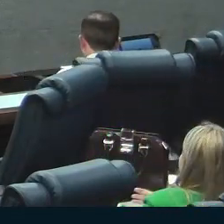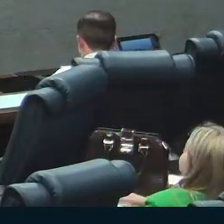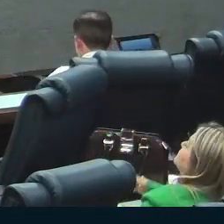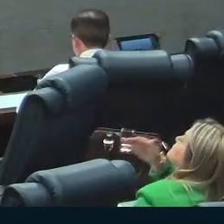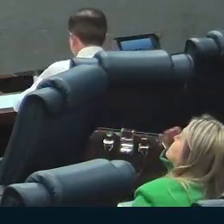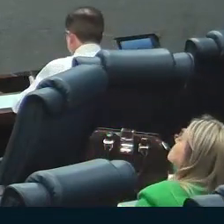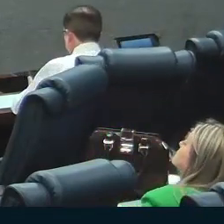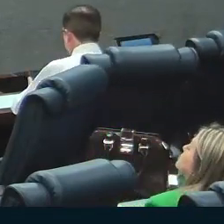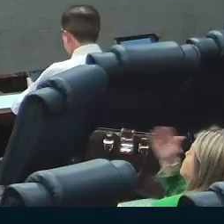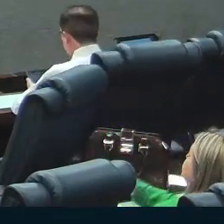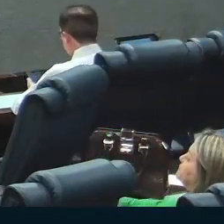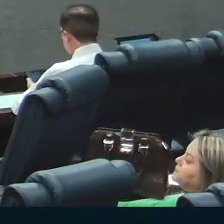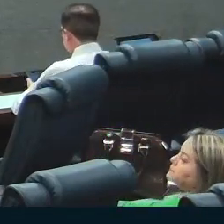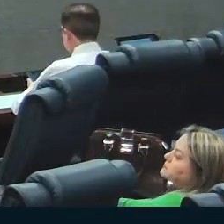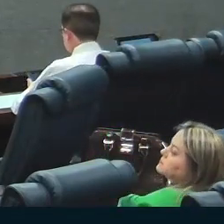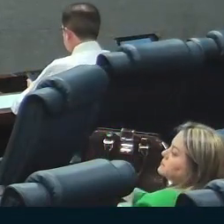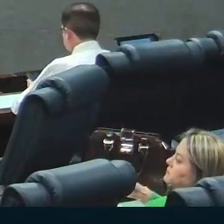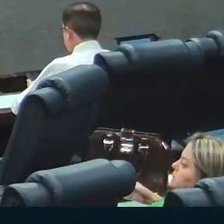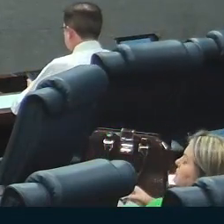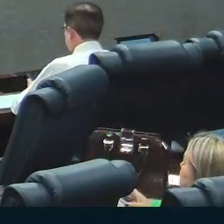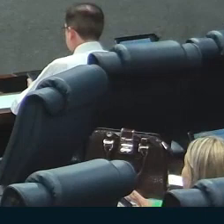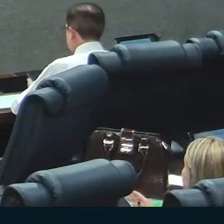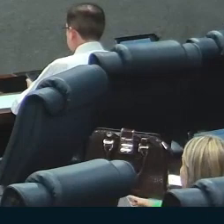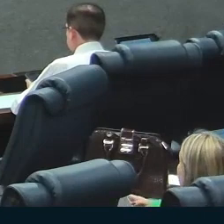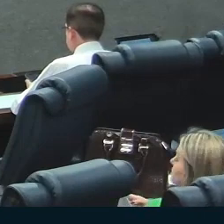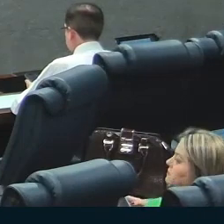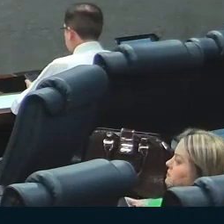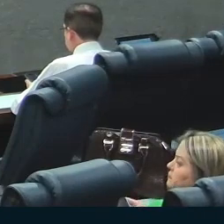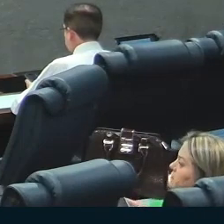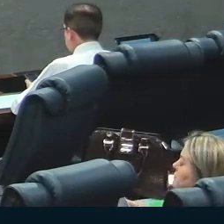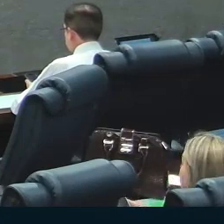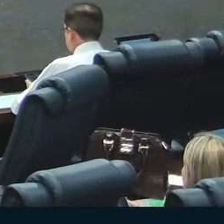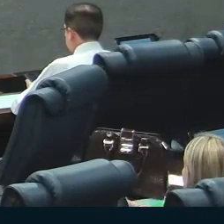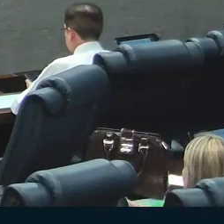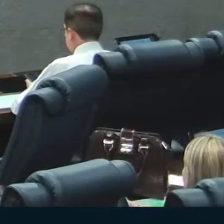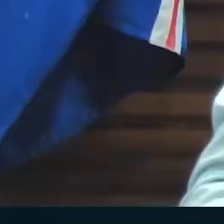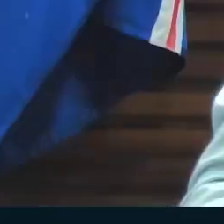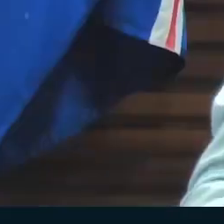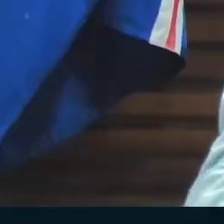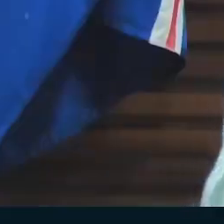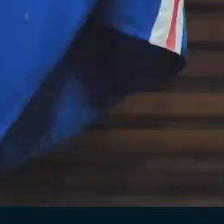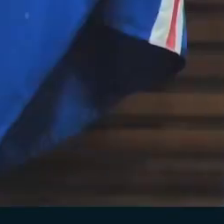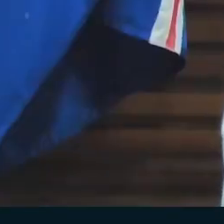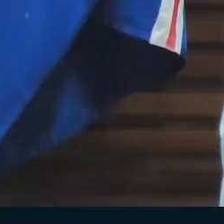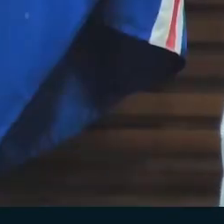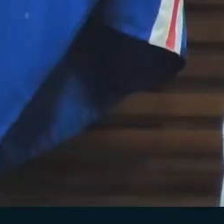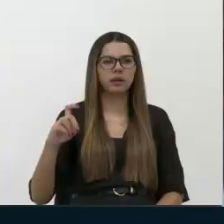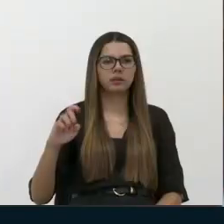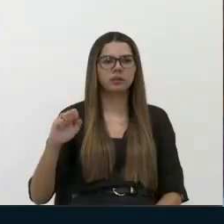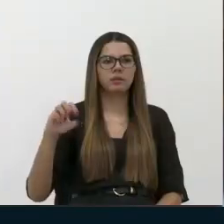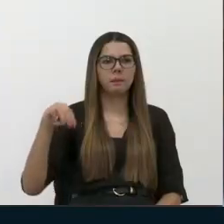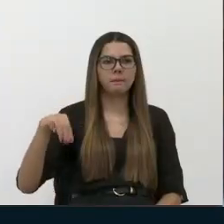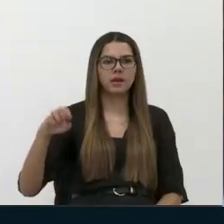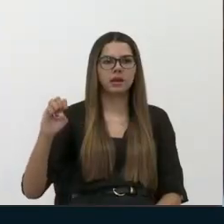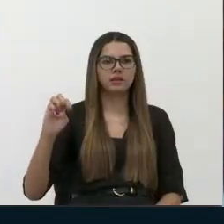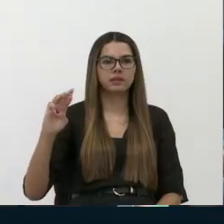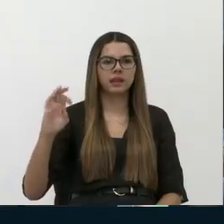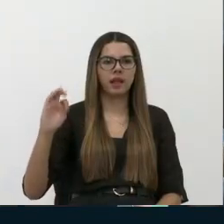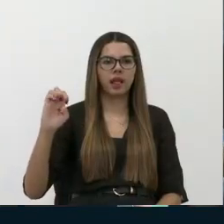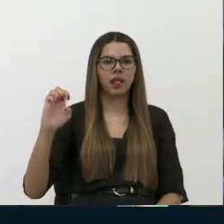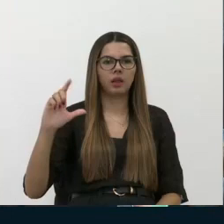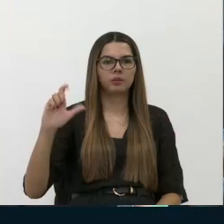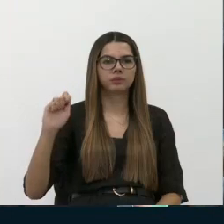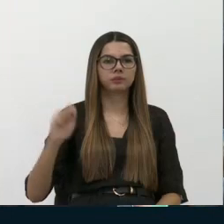Peço a palavra com o líder do Republicanos. Pela liderança do Republicanos, Martelo.